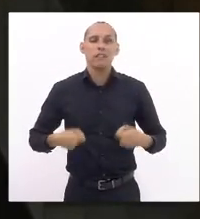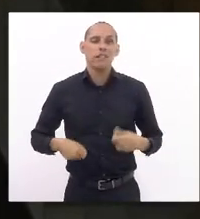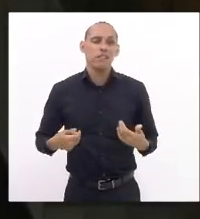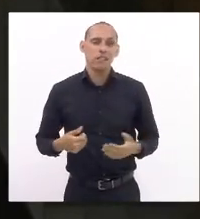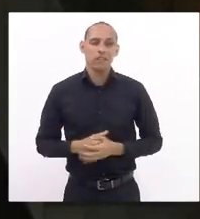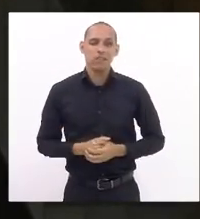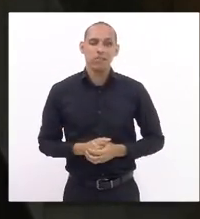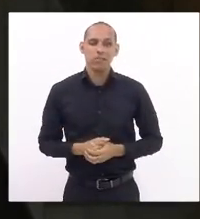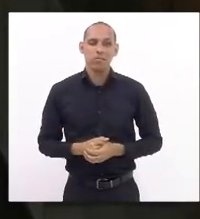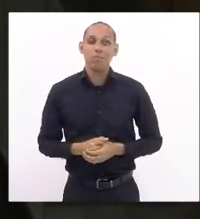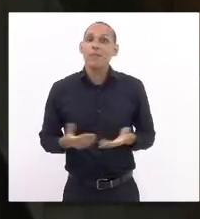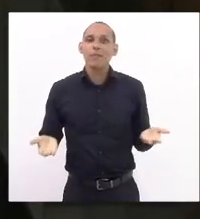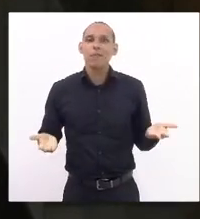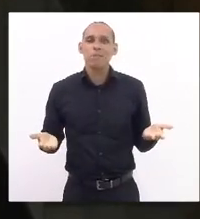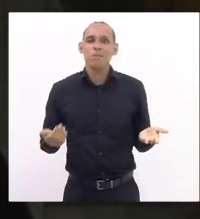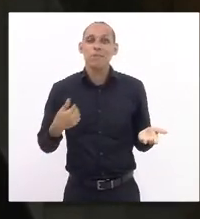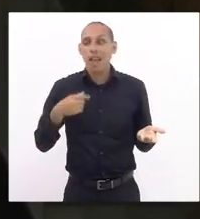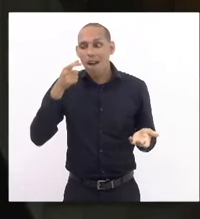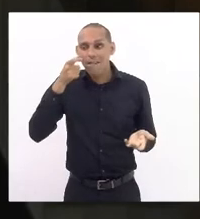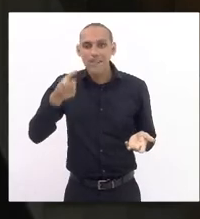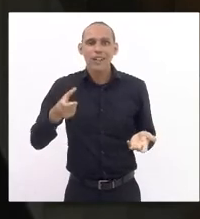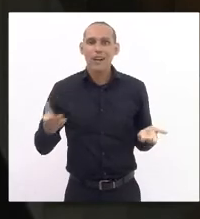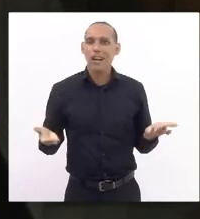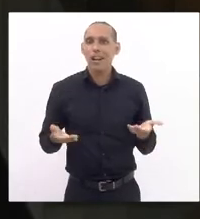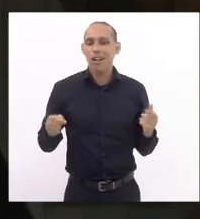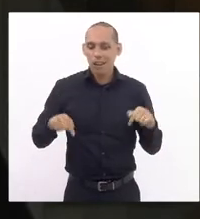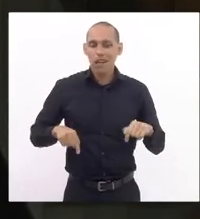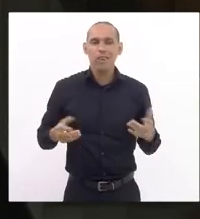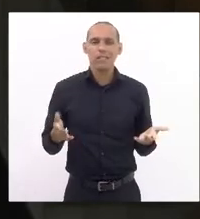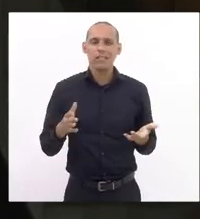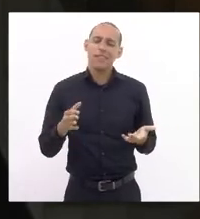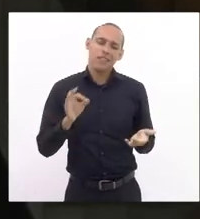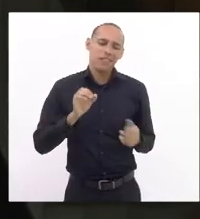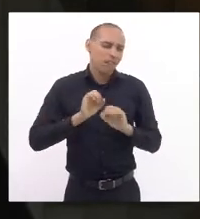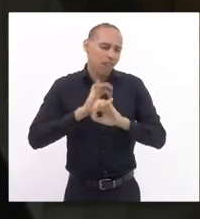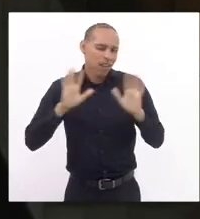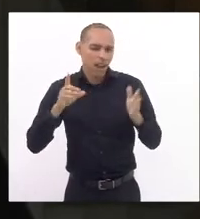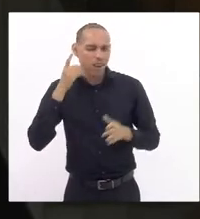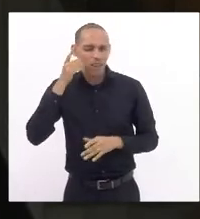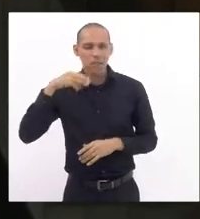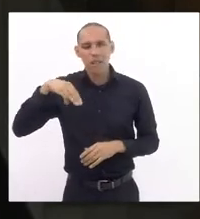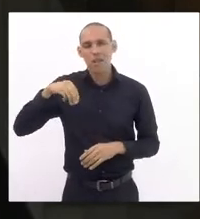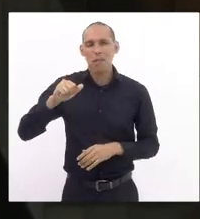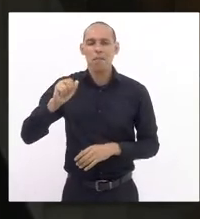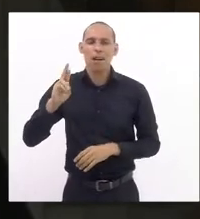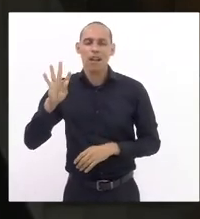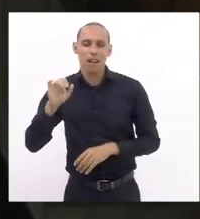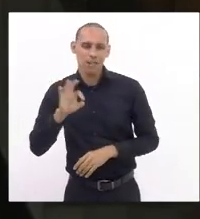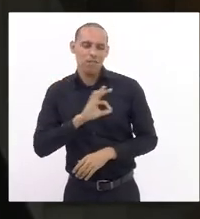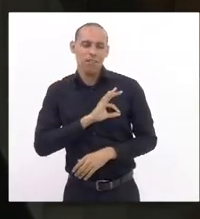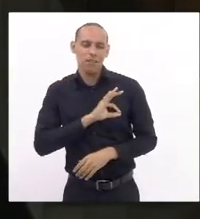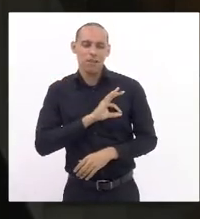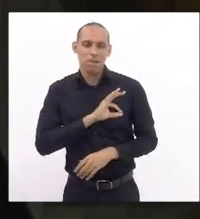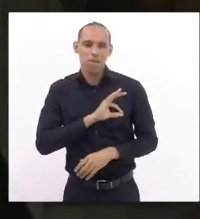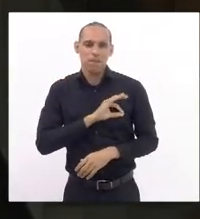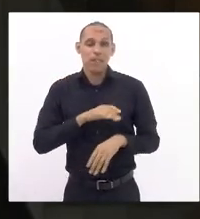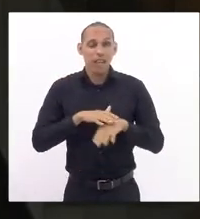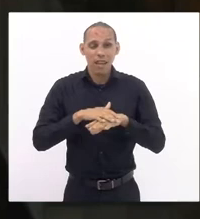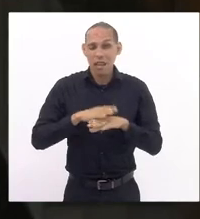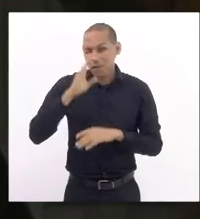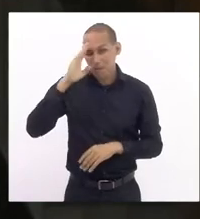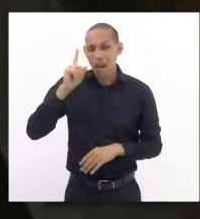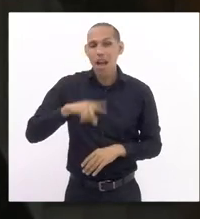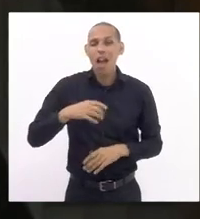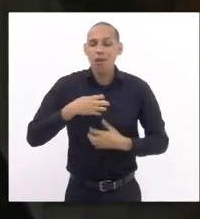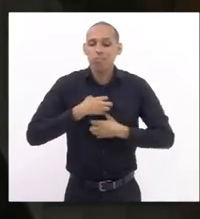necessidade. Então, assim, é isso que me interessa. Claro que nesse momento, Marta, todos nós sabemos que a rede principal é a rede de